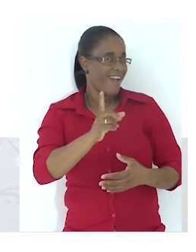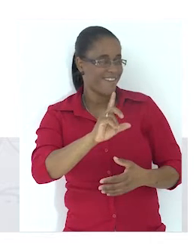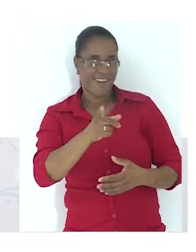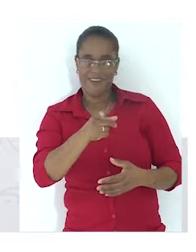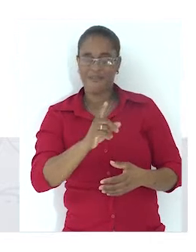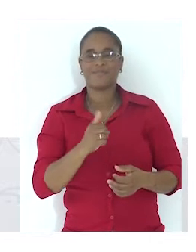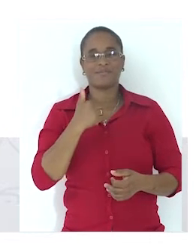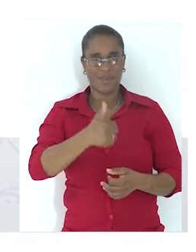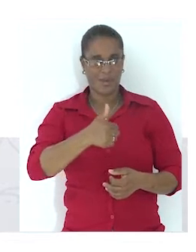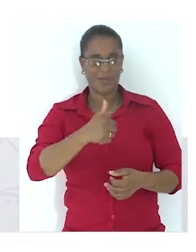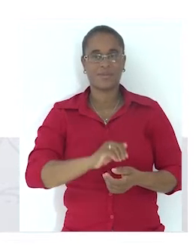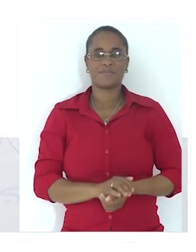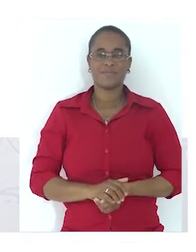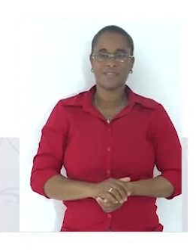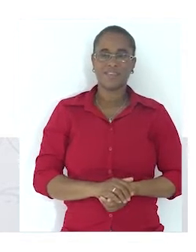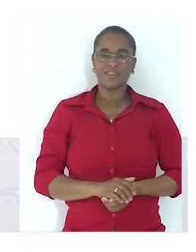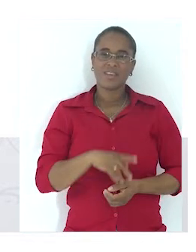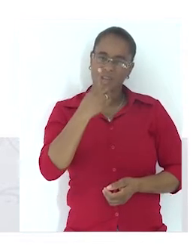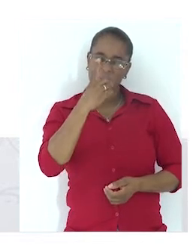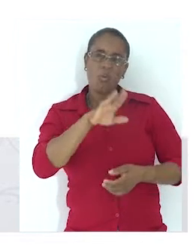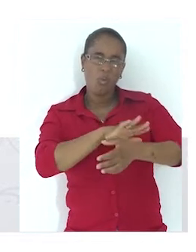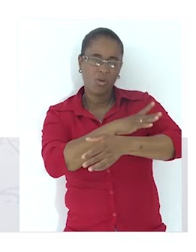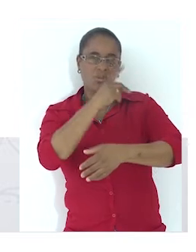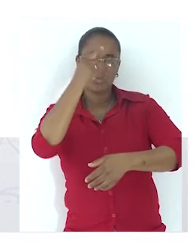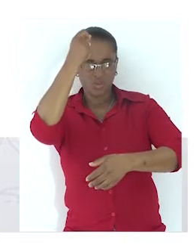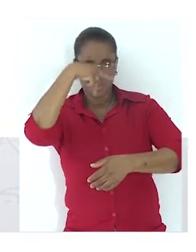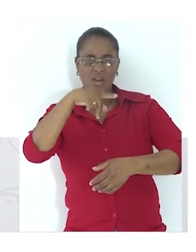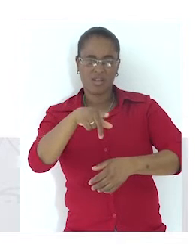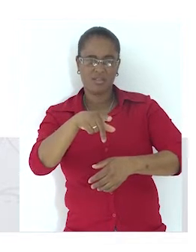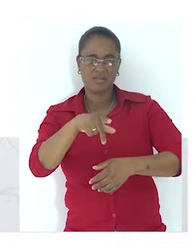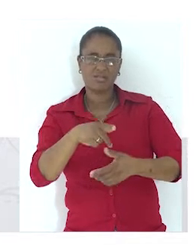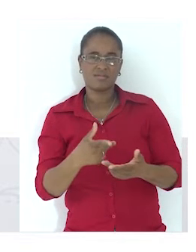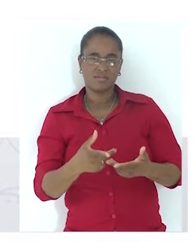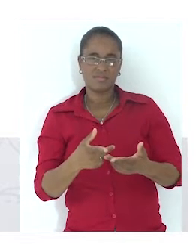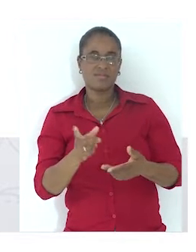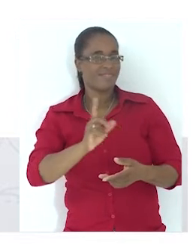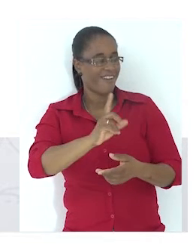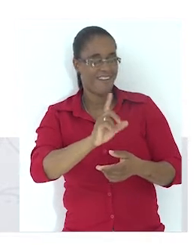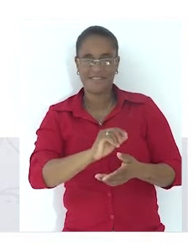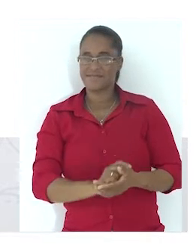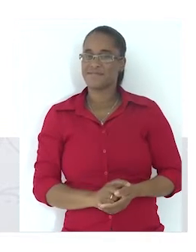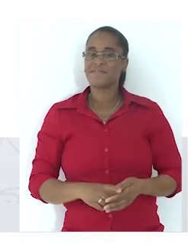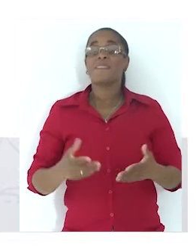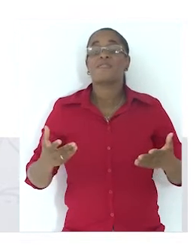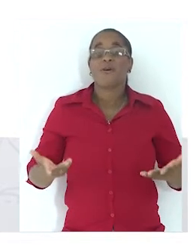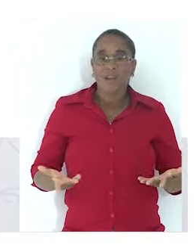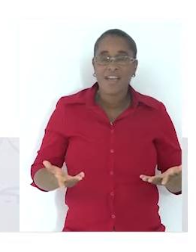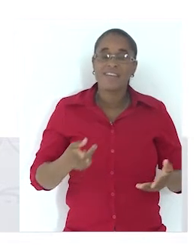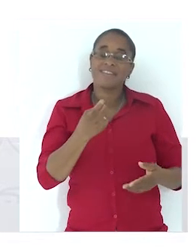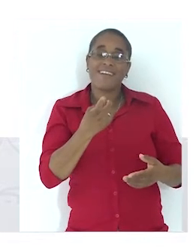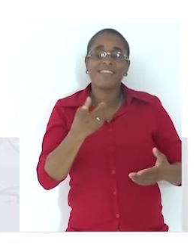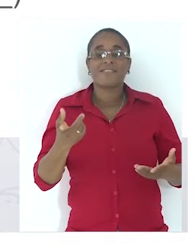não, bravo! É um conto? Sim? Não. Então, o que